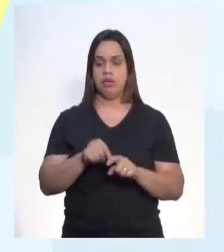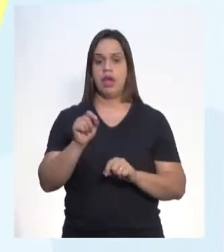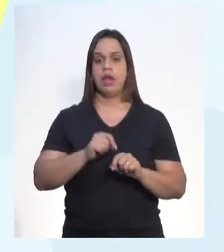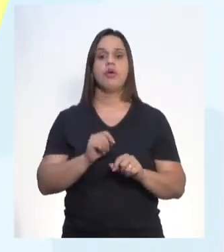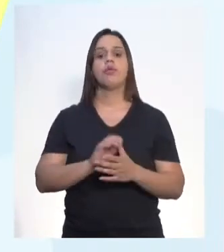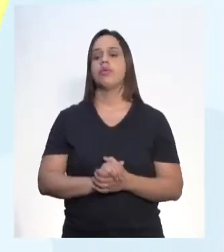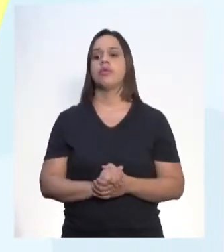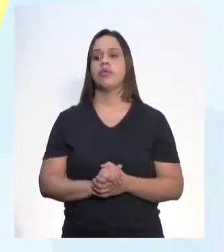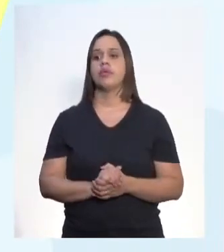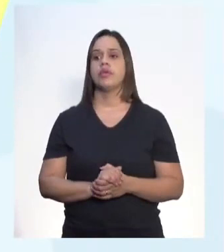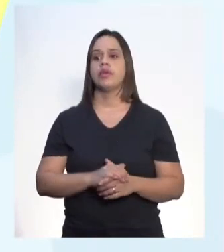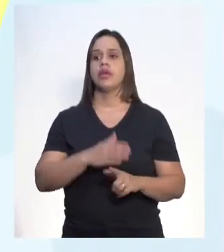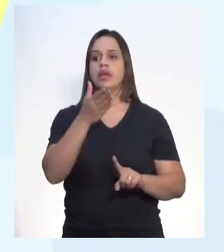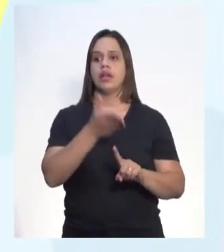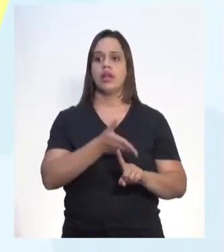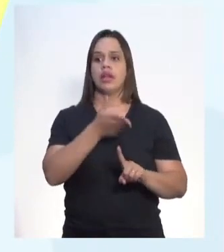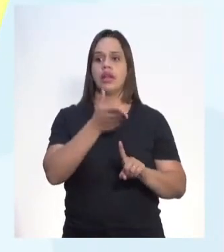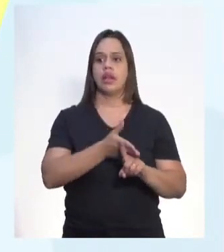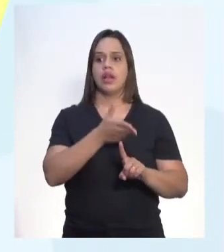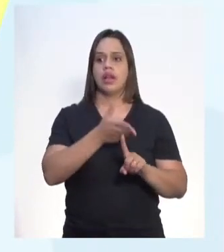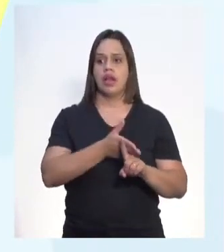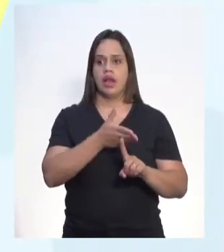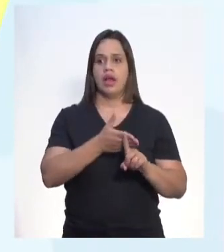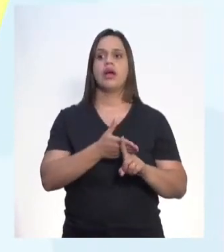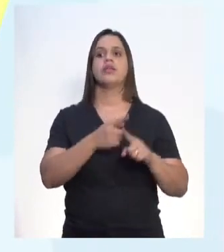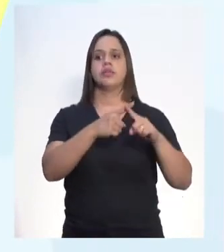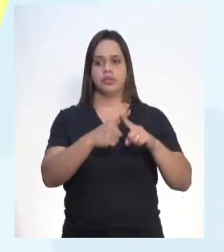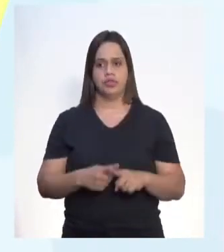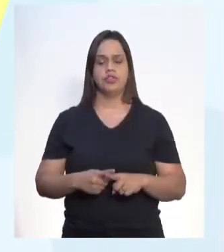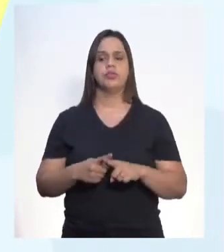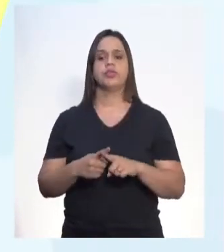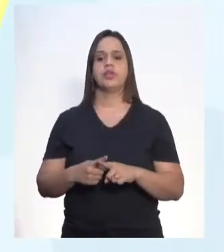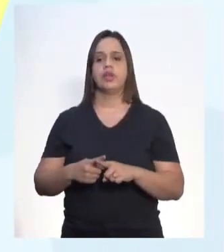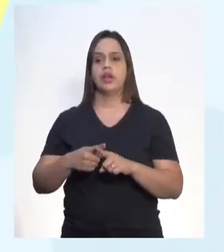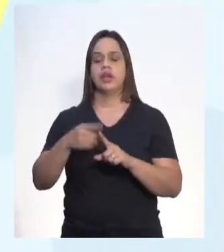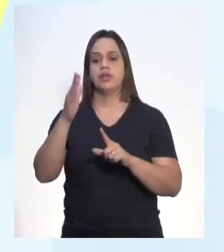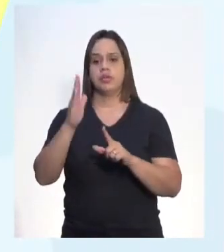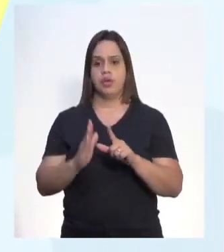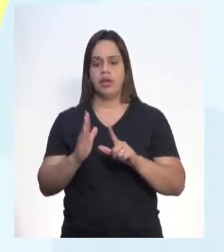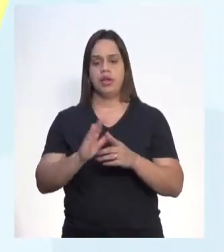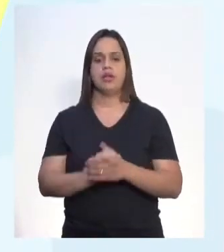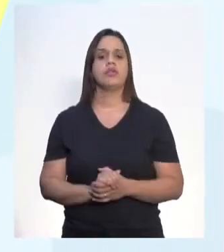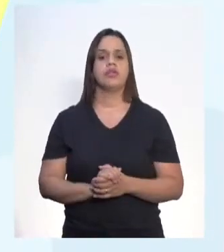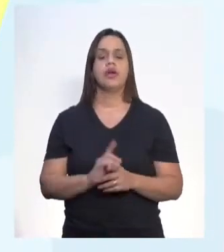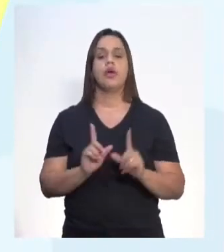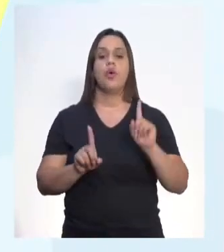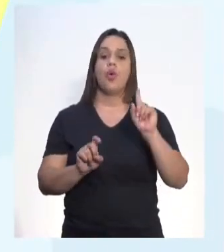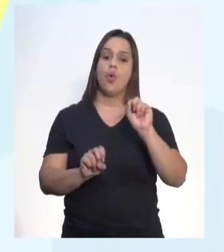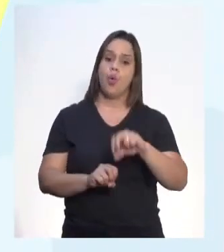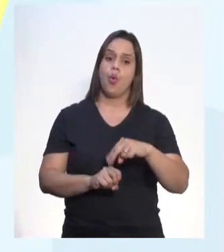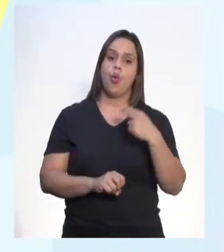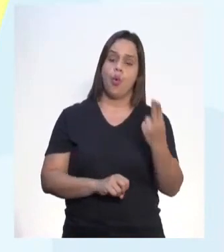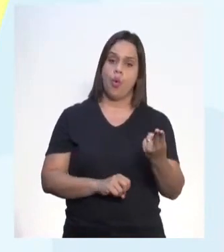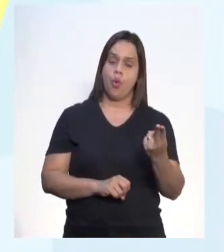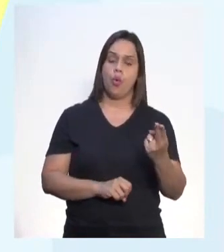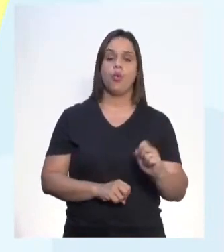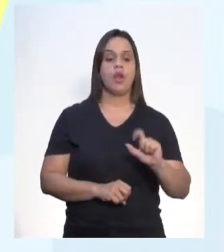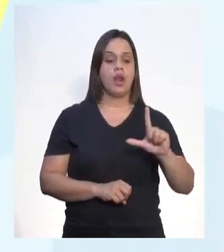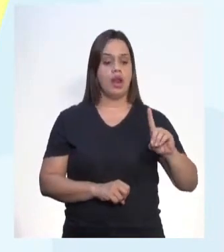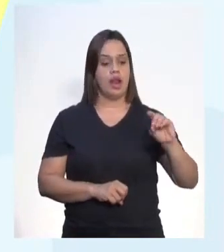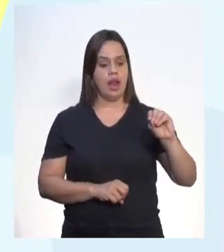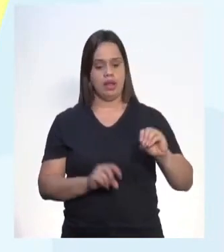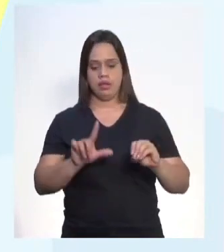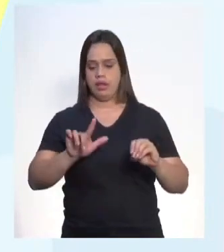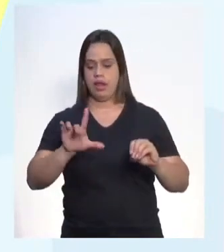lado multiplicado por lado, ou lado ao quadrado, porque se os